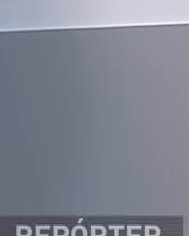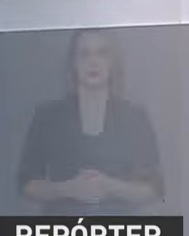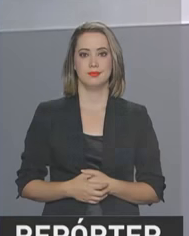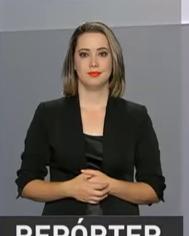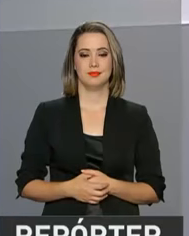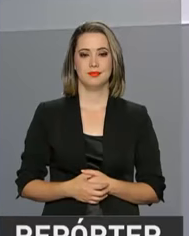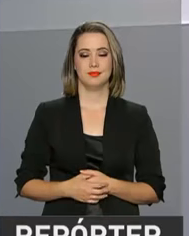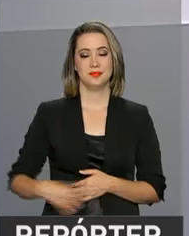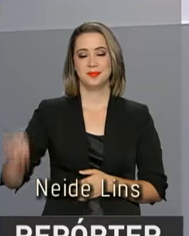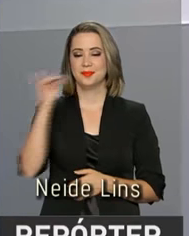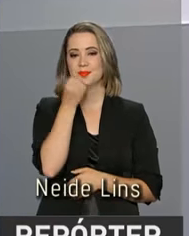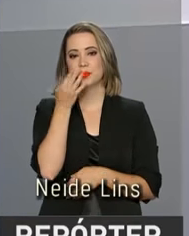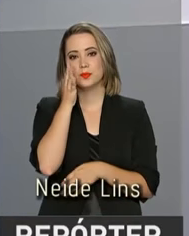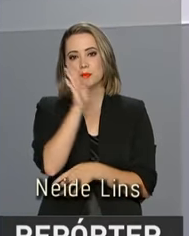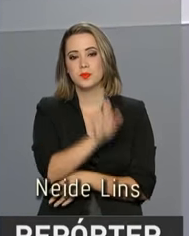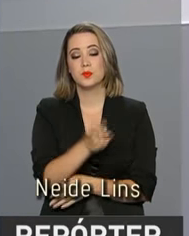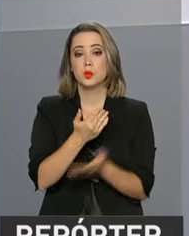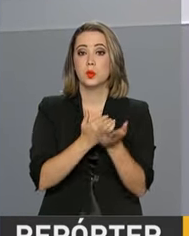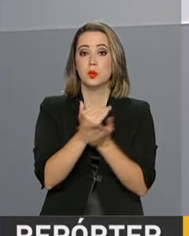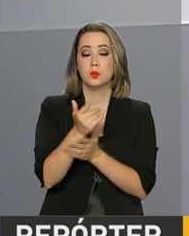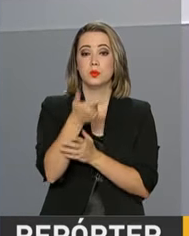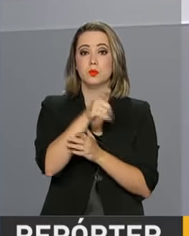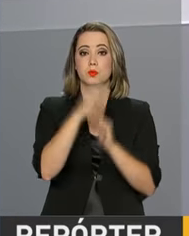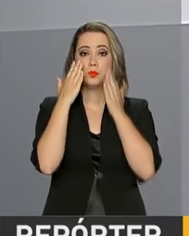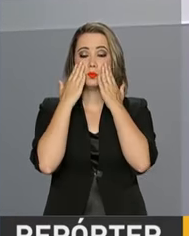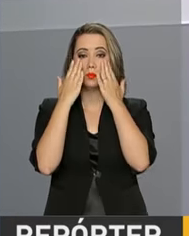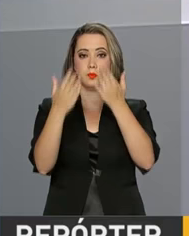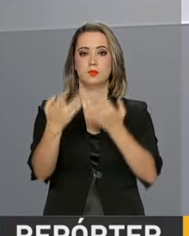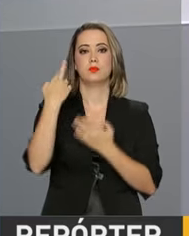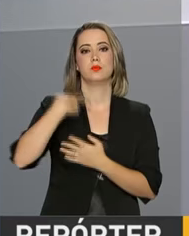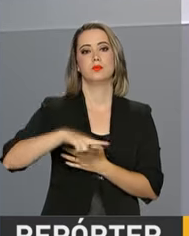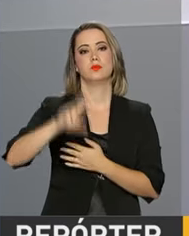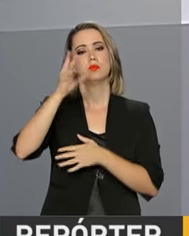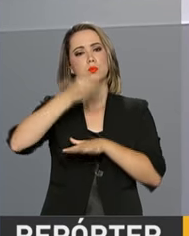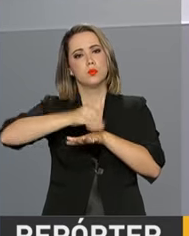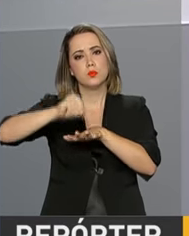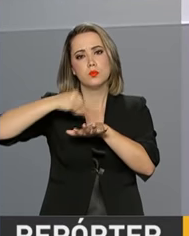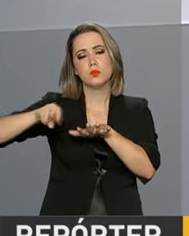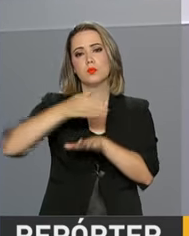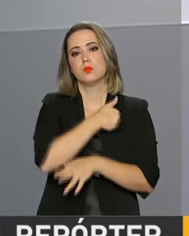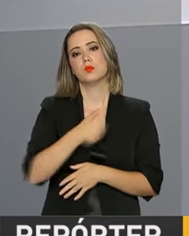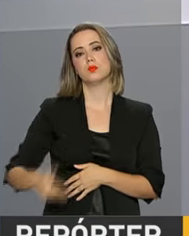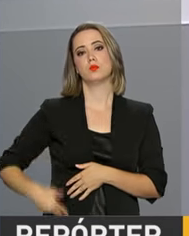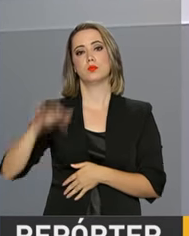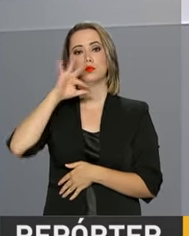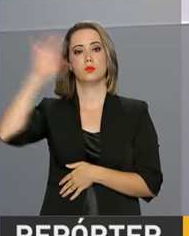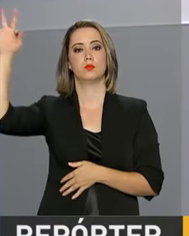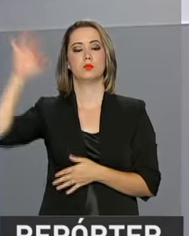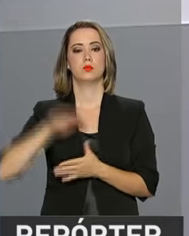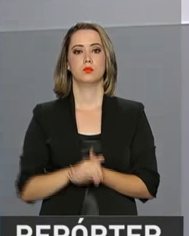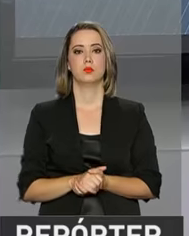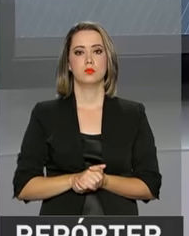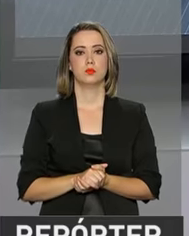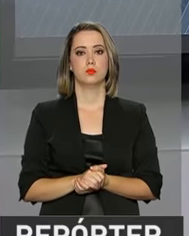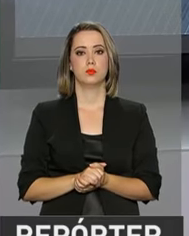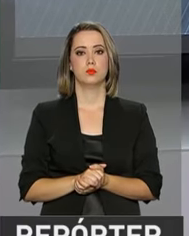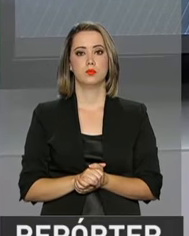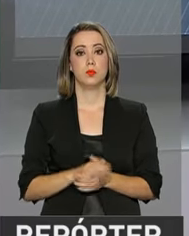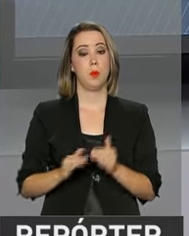olá boa tarde começa agora mais uma edição do repórter nbr com as notícias do governo federal